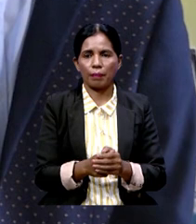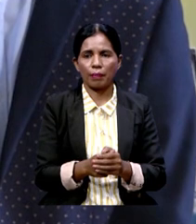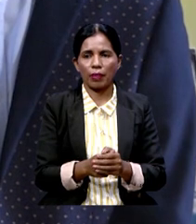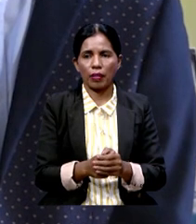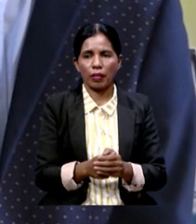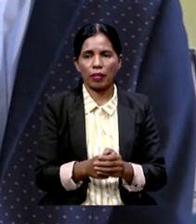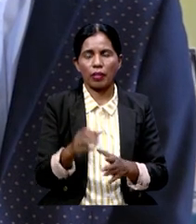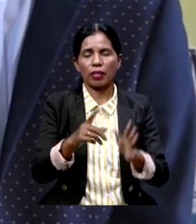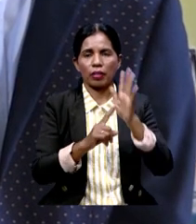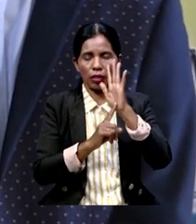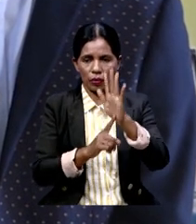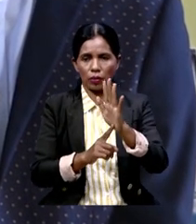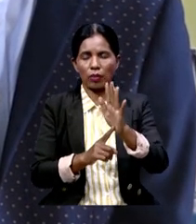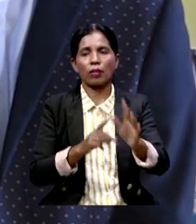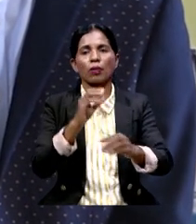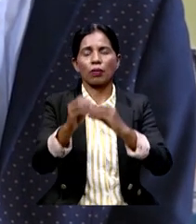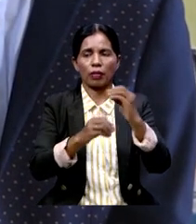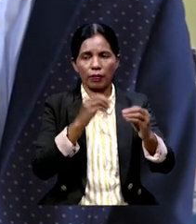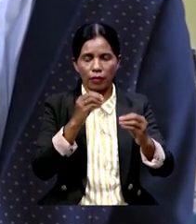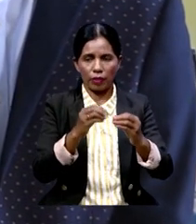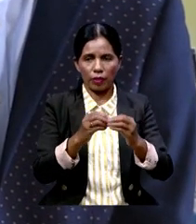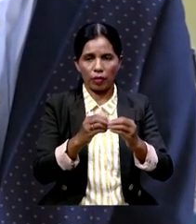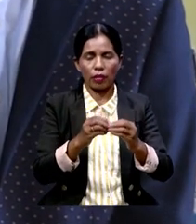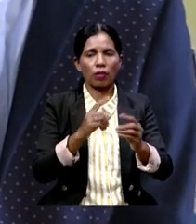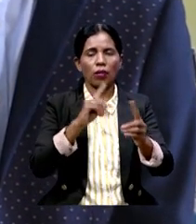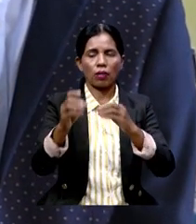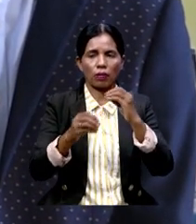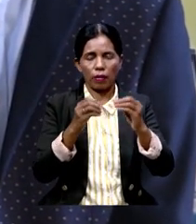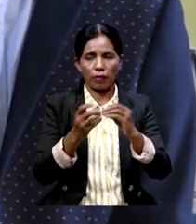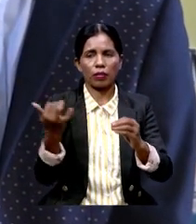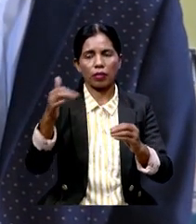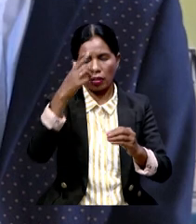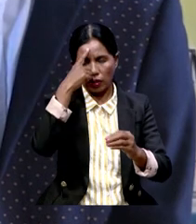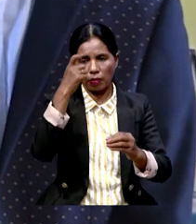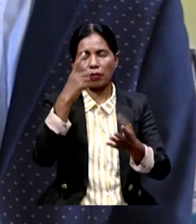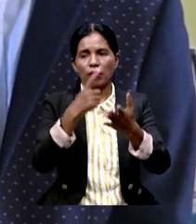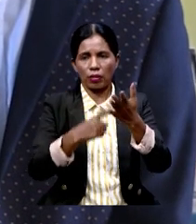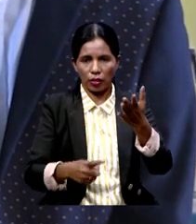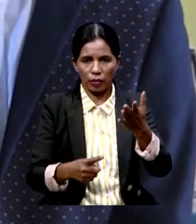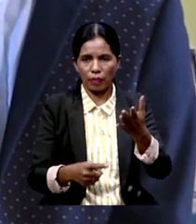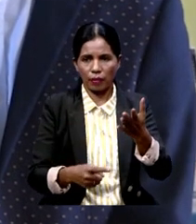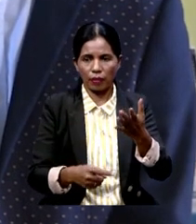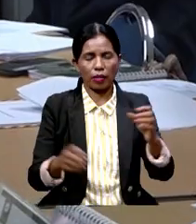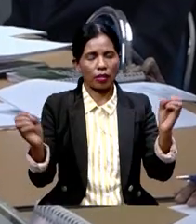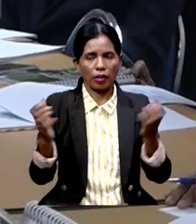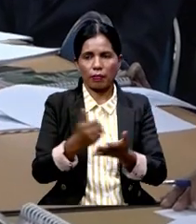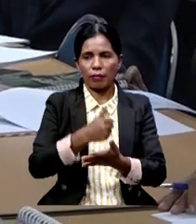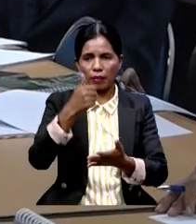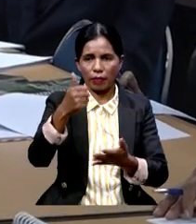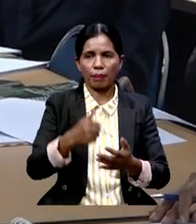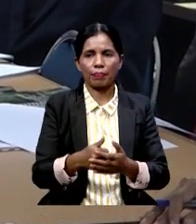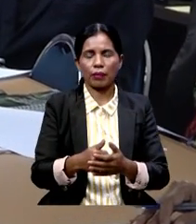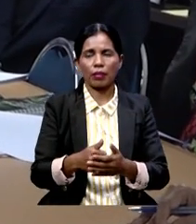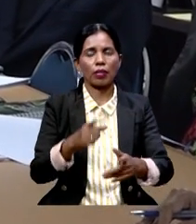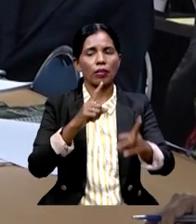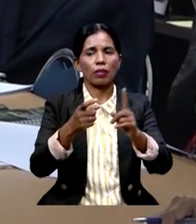se explica hato na justificação será também sama que a Liu. Rafael Rona,